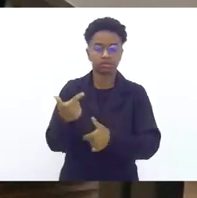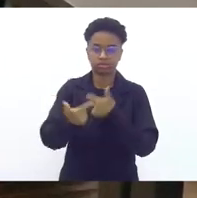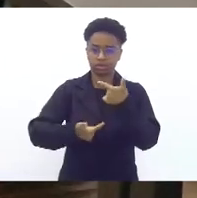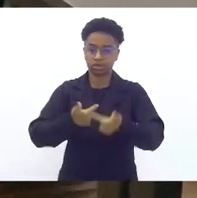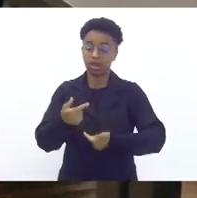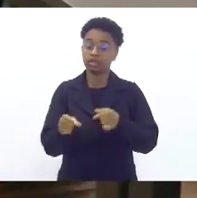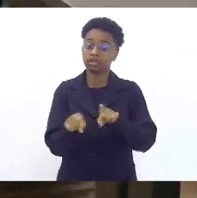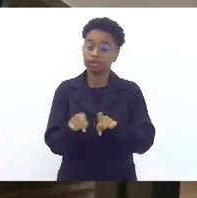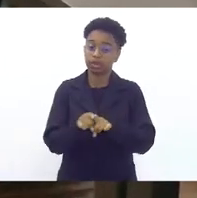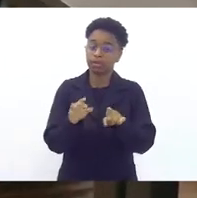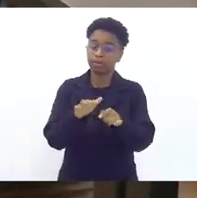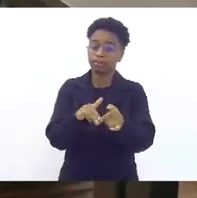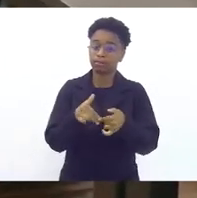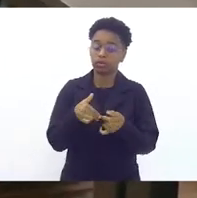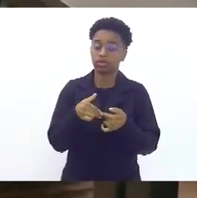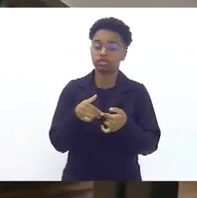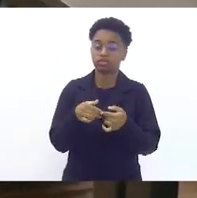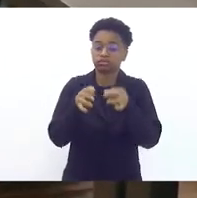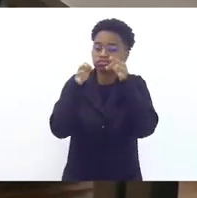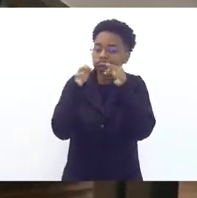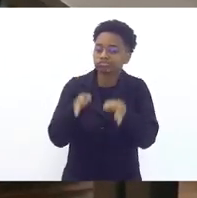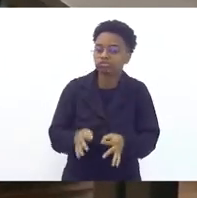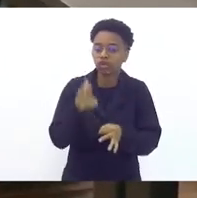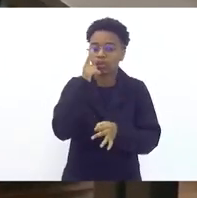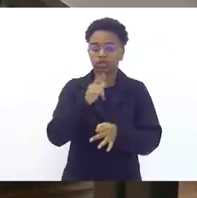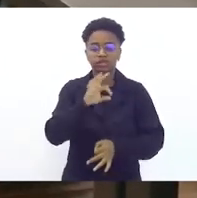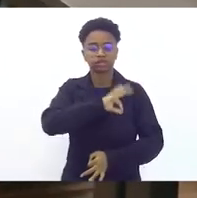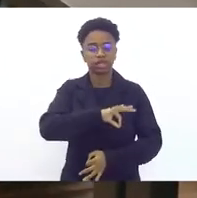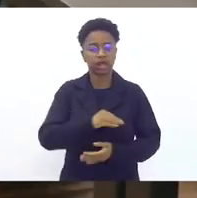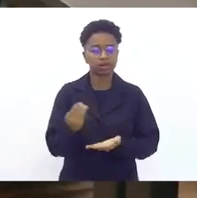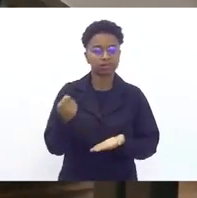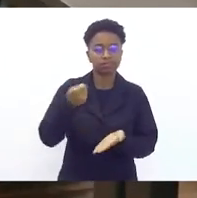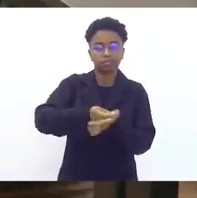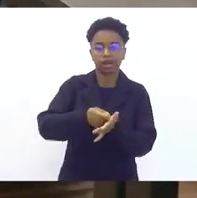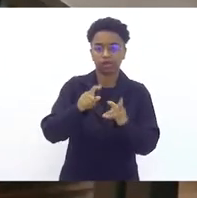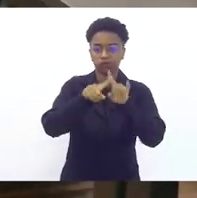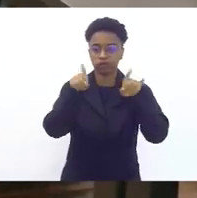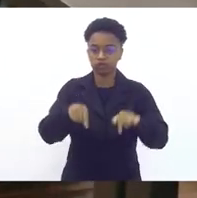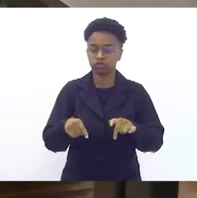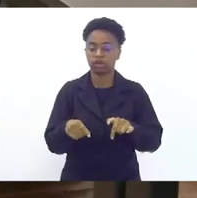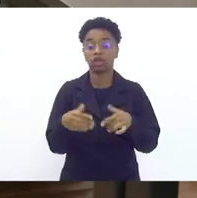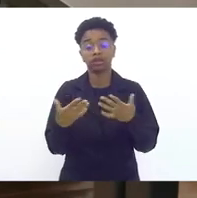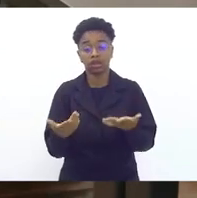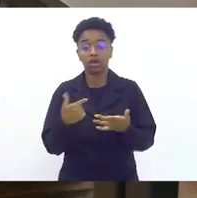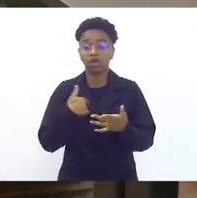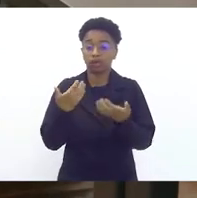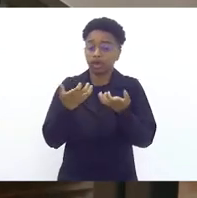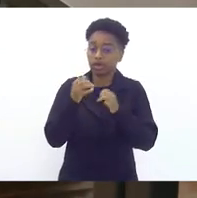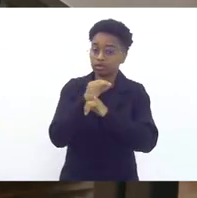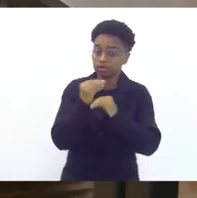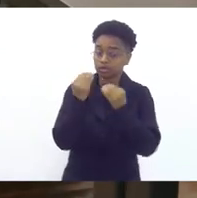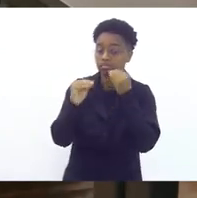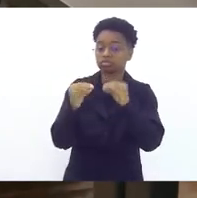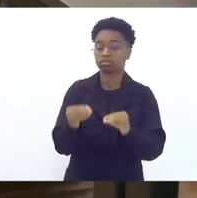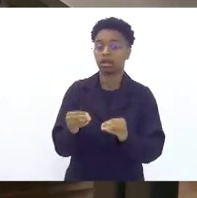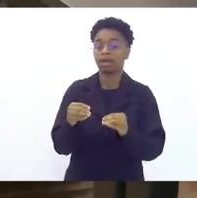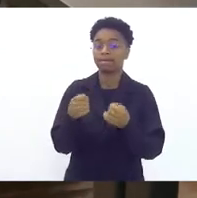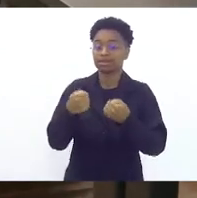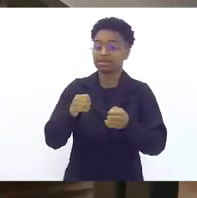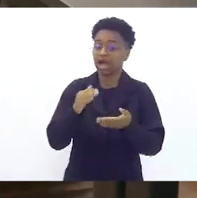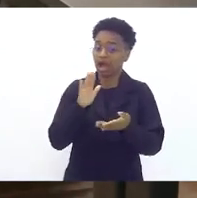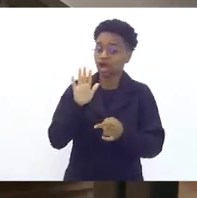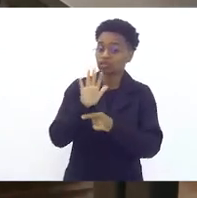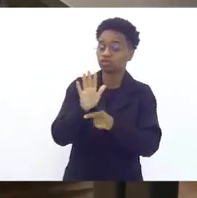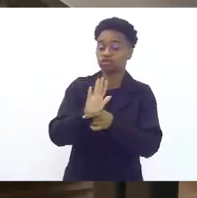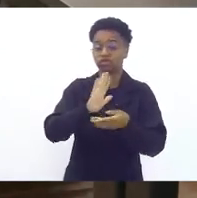e pelas condições dignas de remuneração do servidor. É isso que eu quero colocar, é ajuda para retirar isso que foi